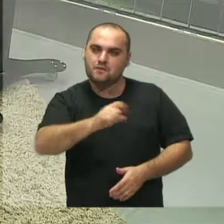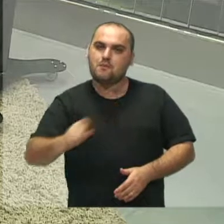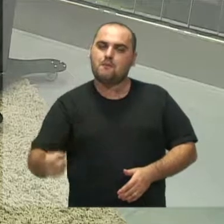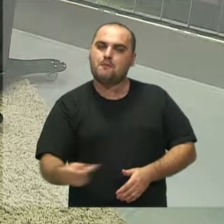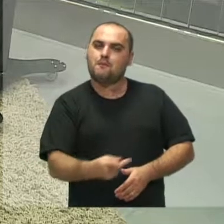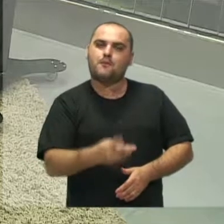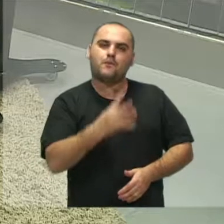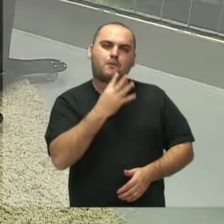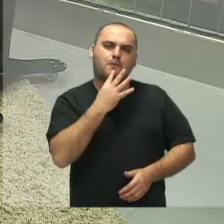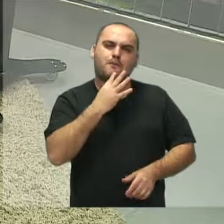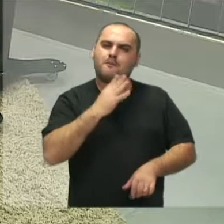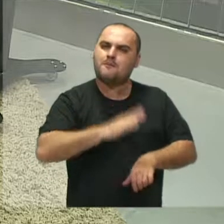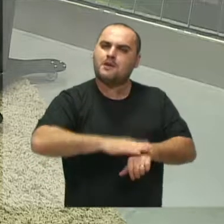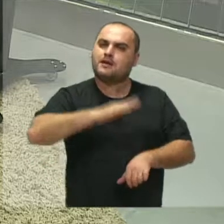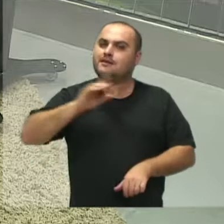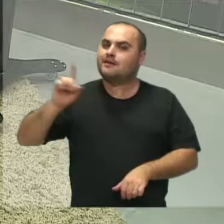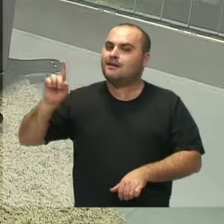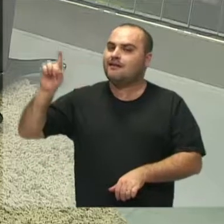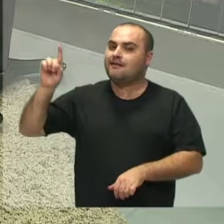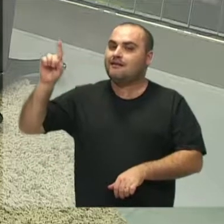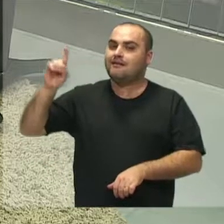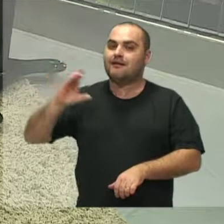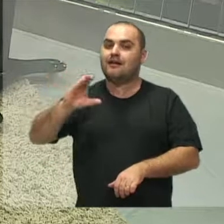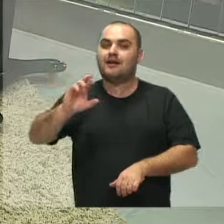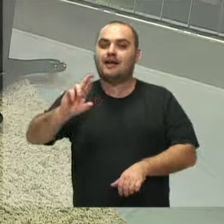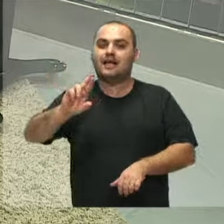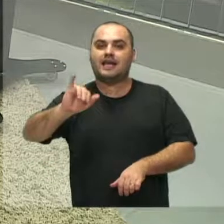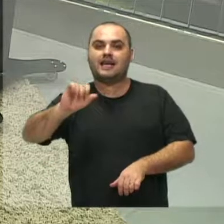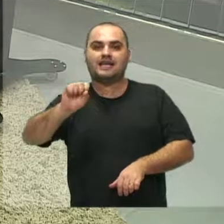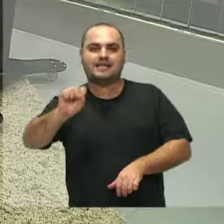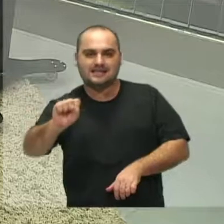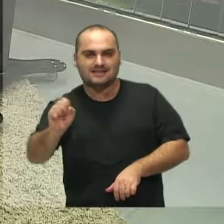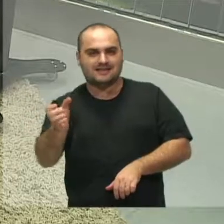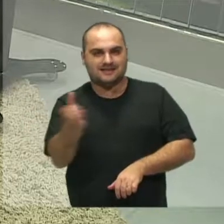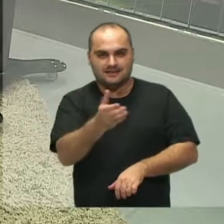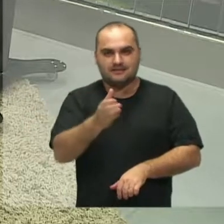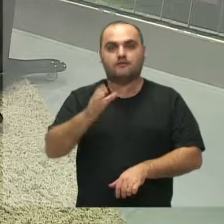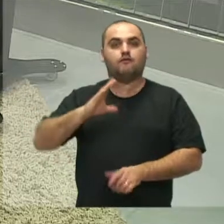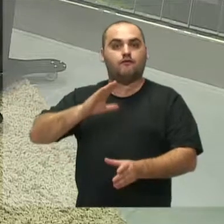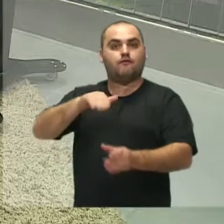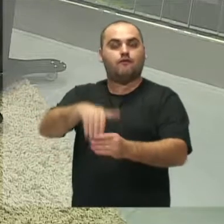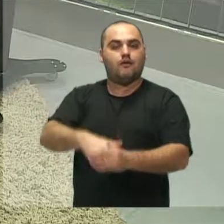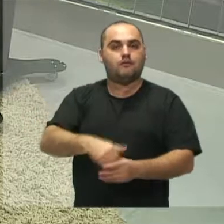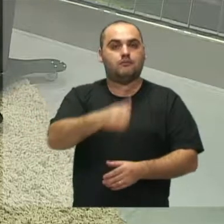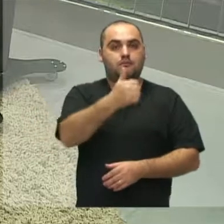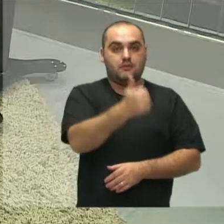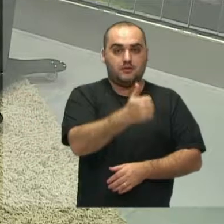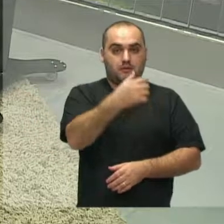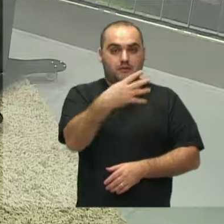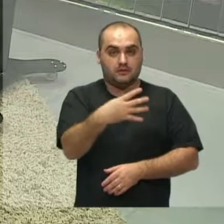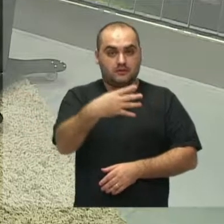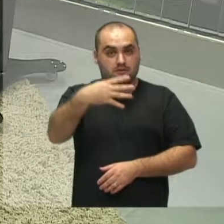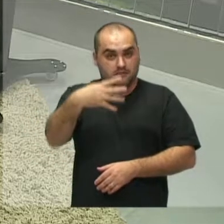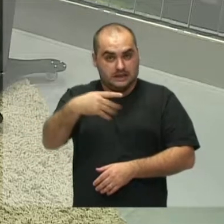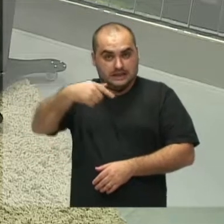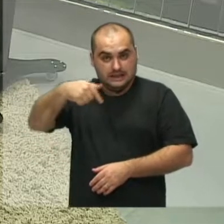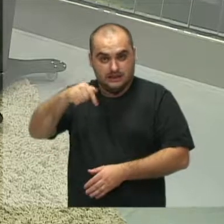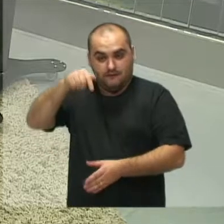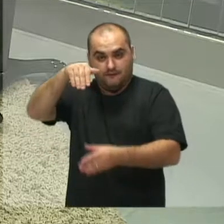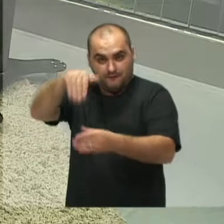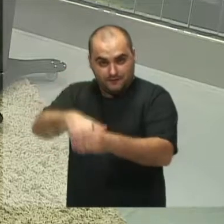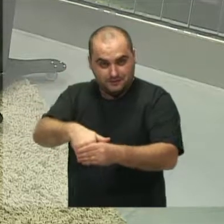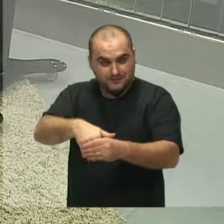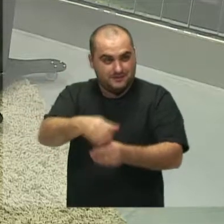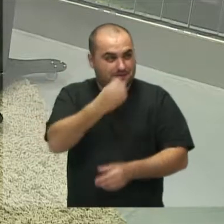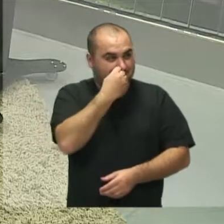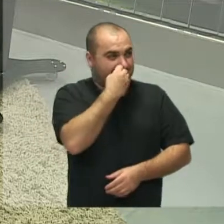pouco mais sobre a Cris Stuart, do PSC, eleita com 1.447 votos. Tudo